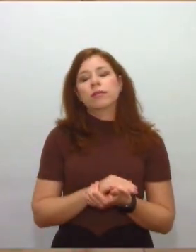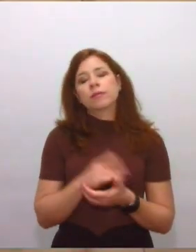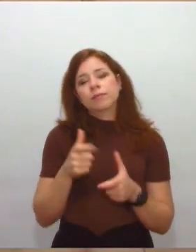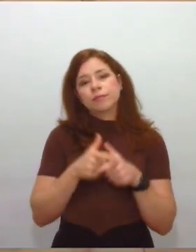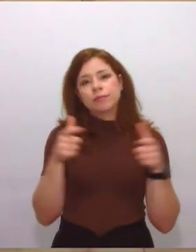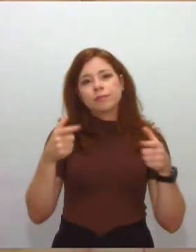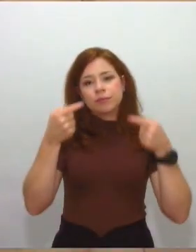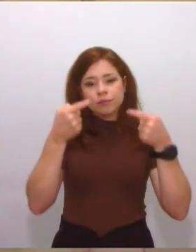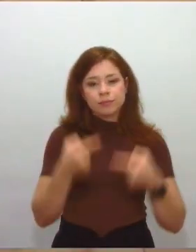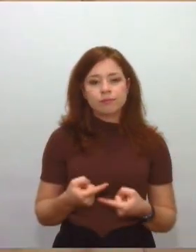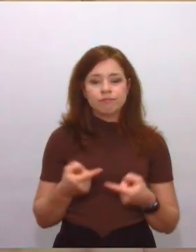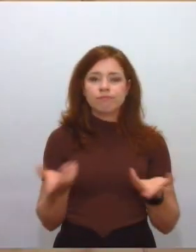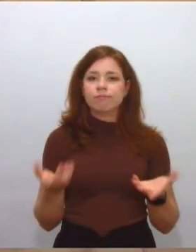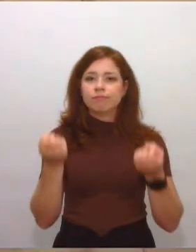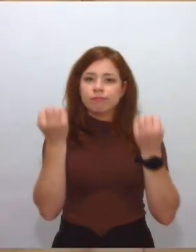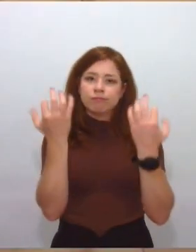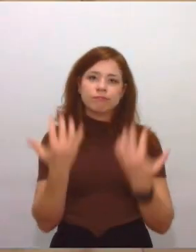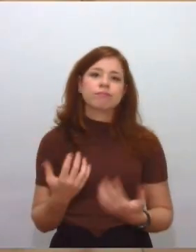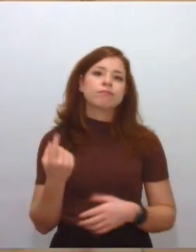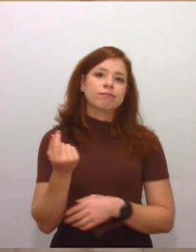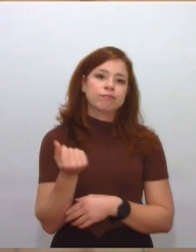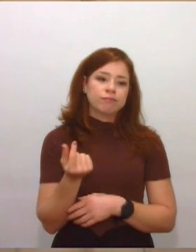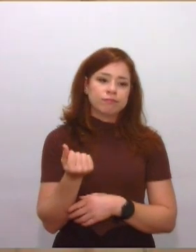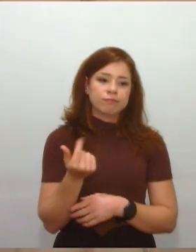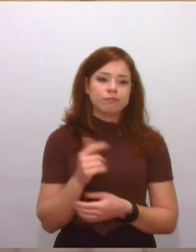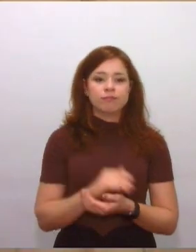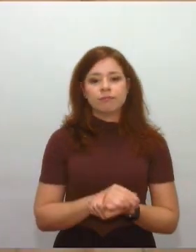esse: dinheiro e